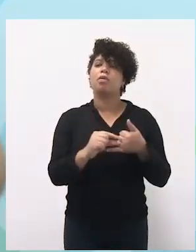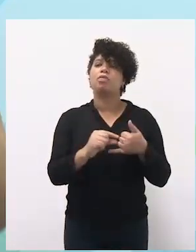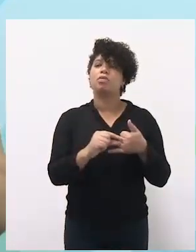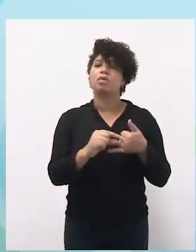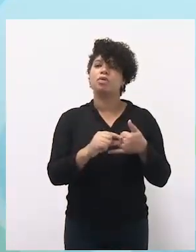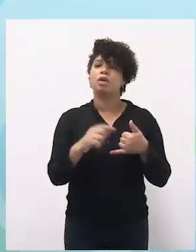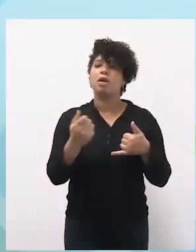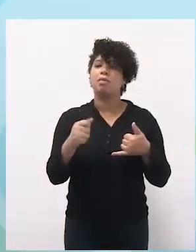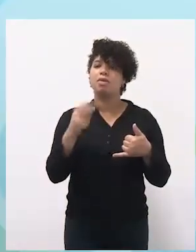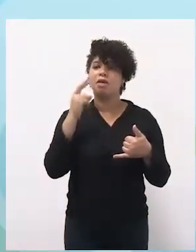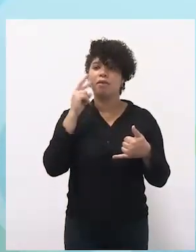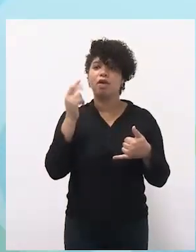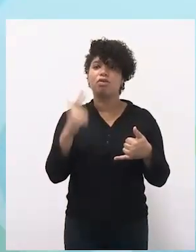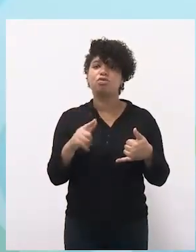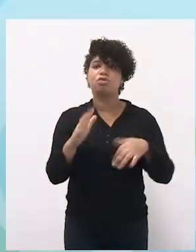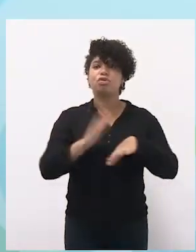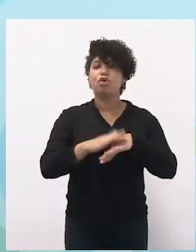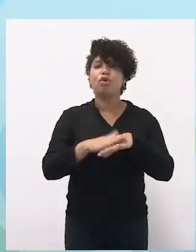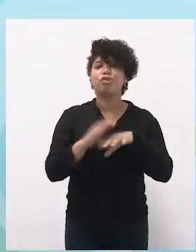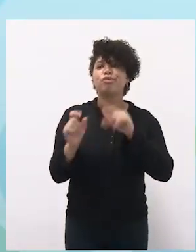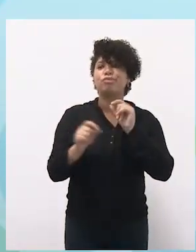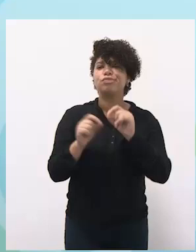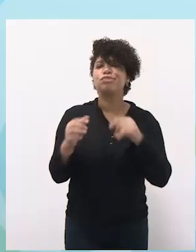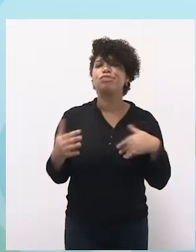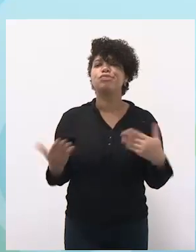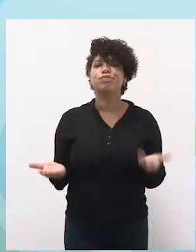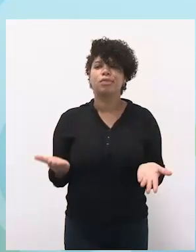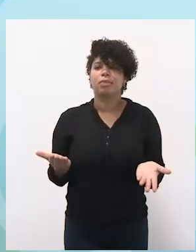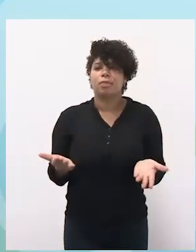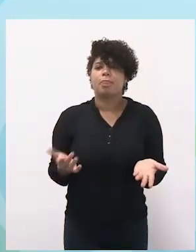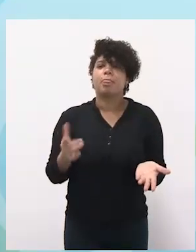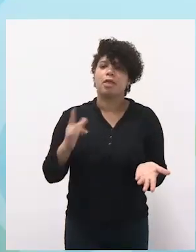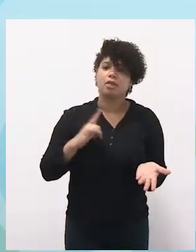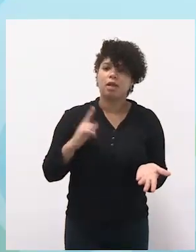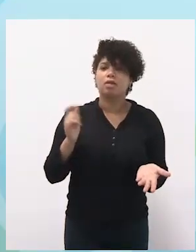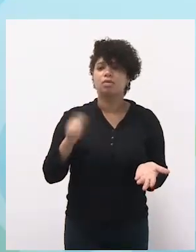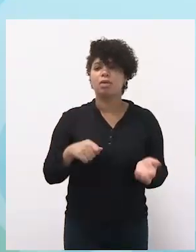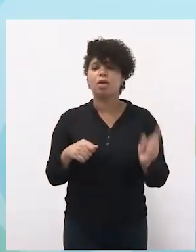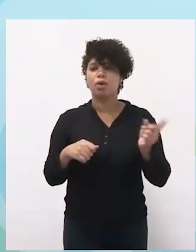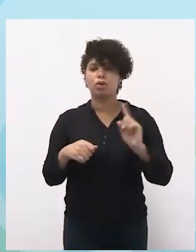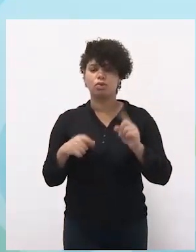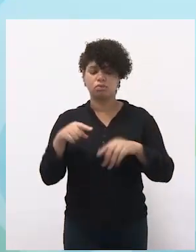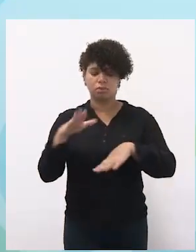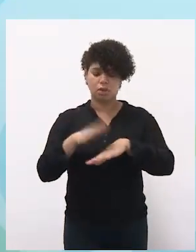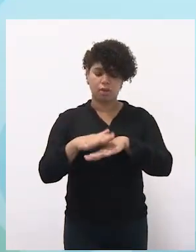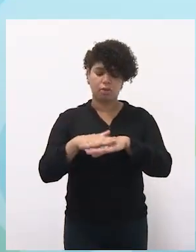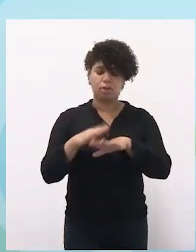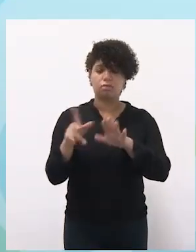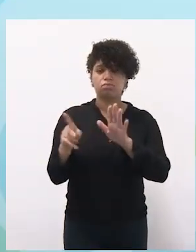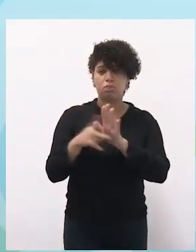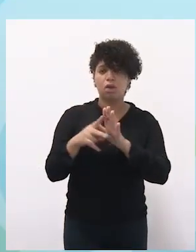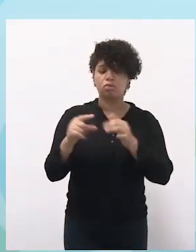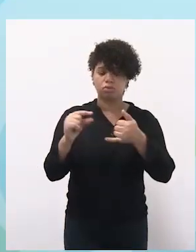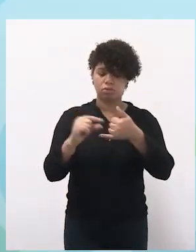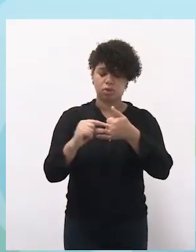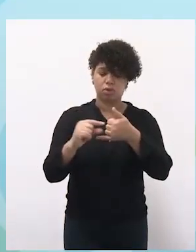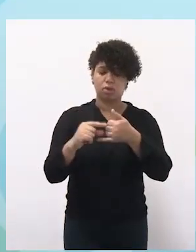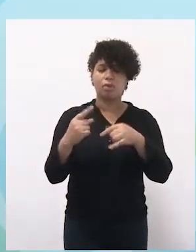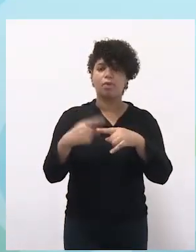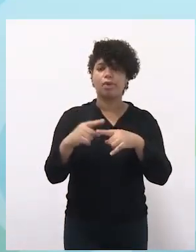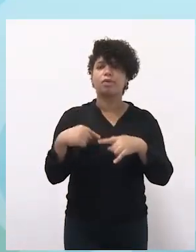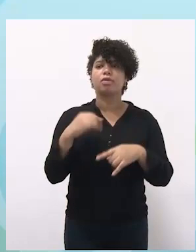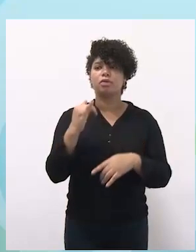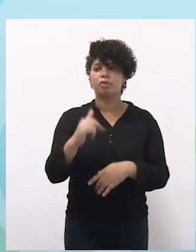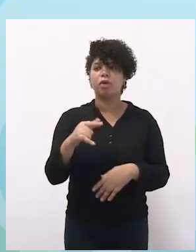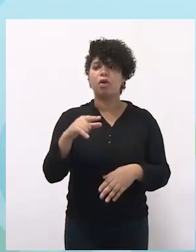tem que rever o que tem de possibilidades para você fazer dentro disso, né? Porque, como a gente disse, dentro